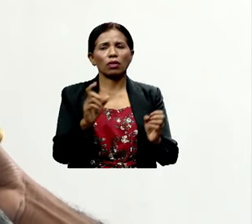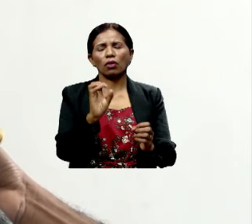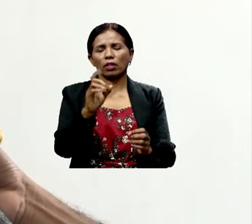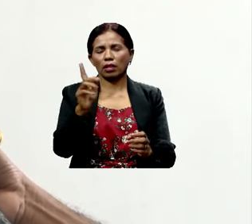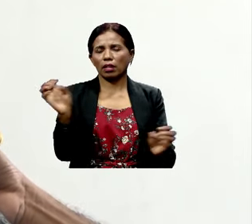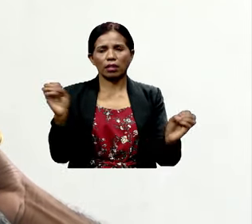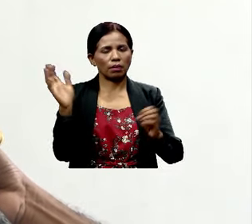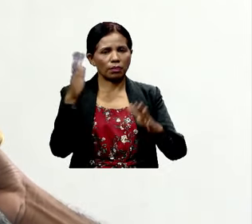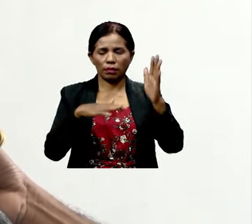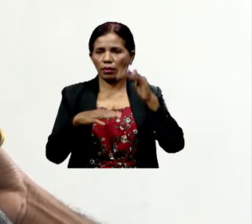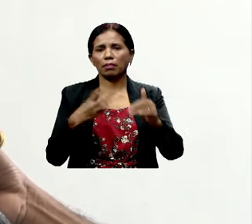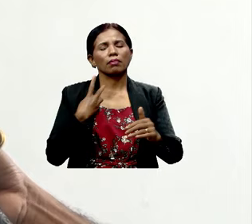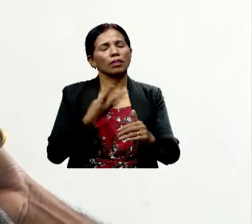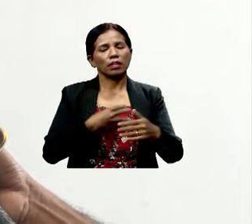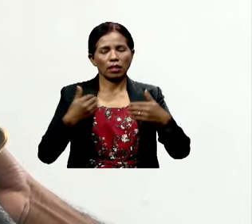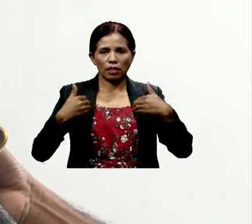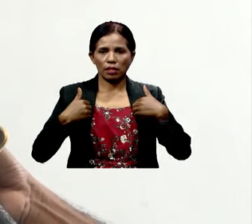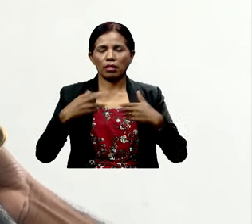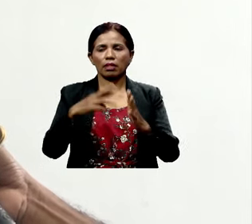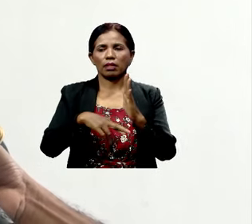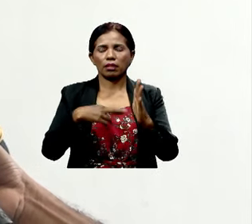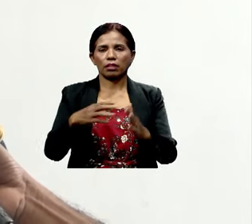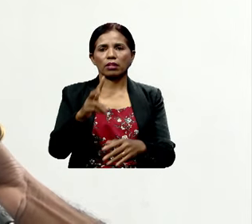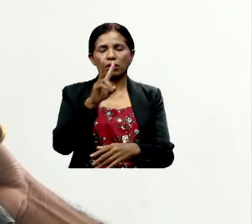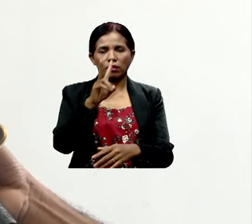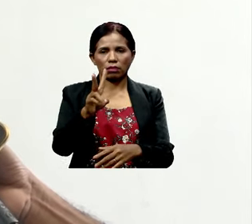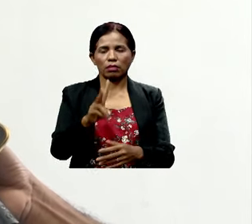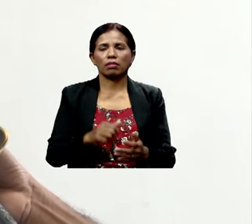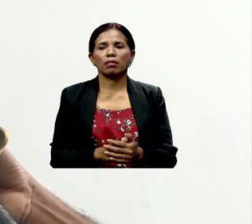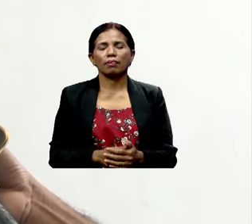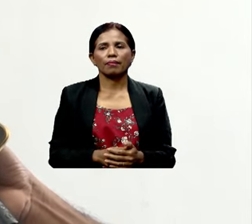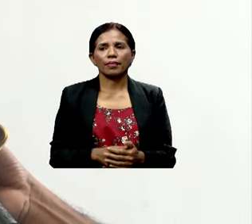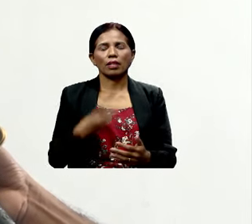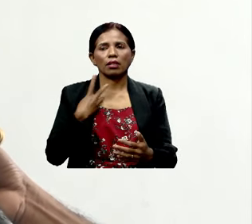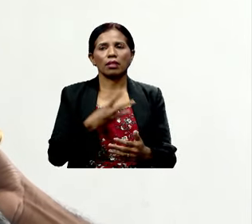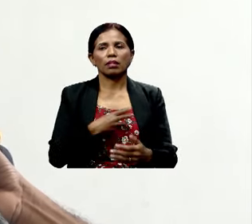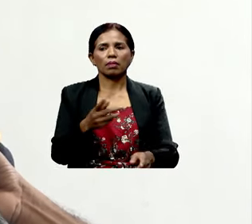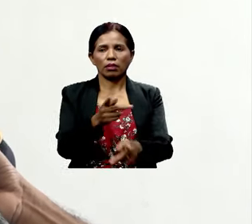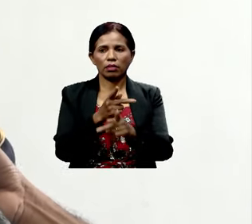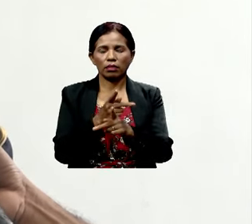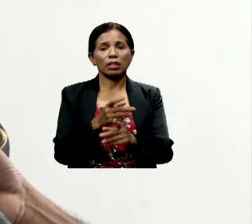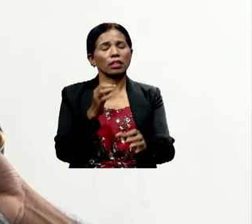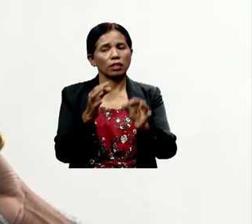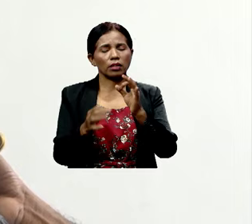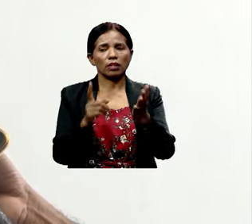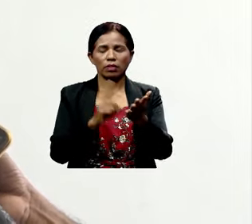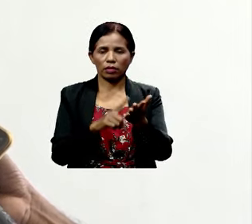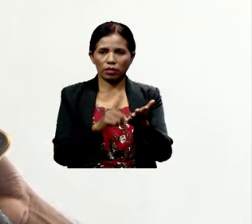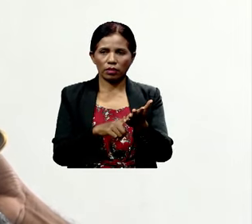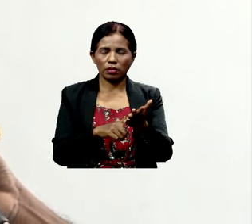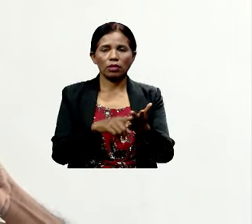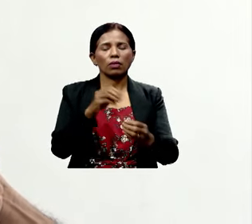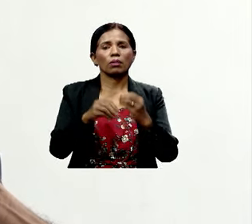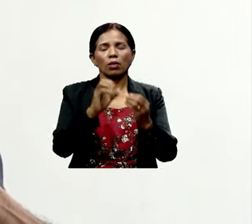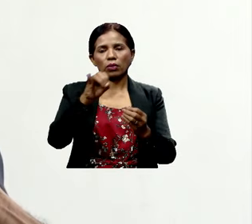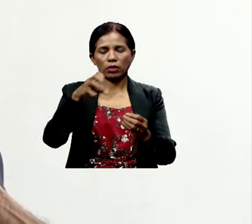ia o regime duodécimo, na vez que ita bele assegura ele, senão quase discussão, que debate vai ne